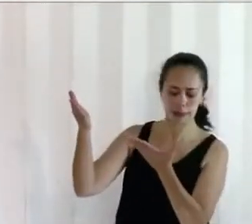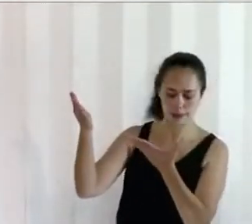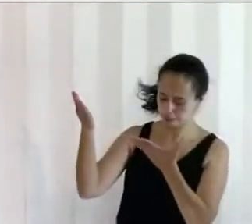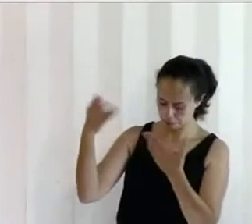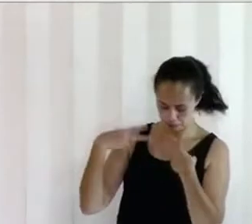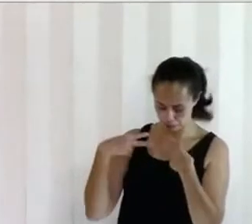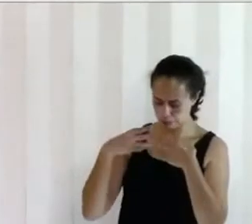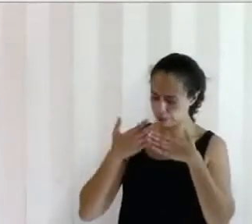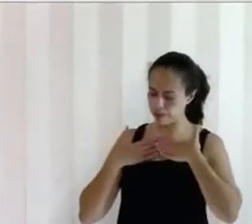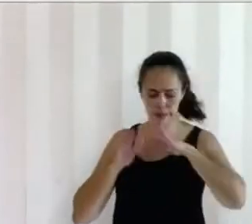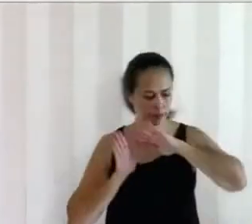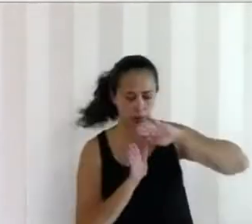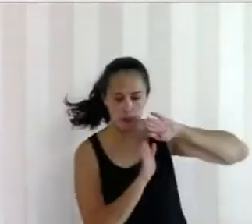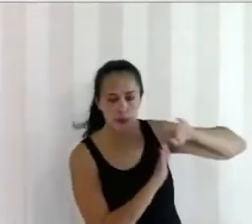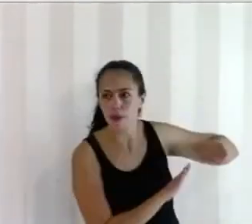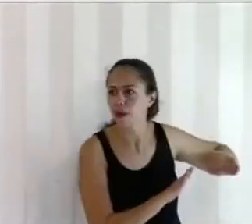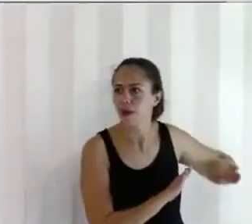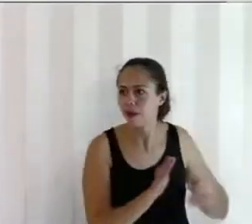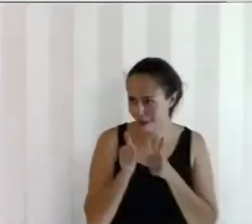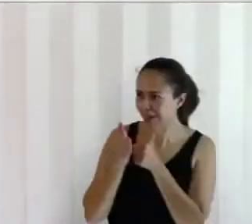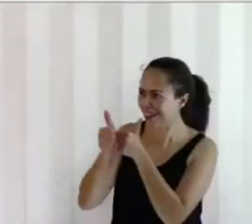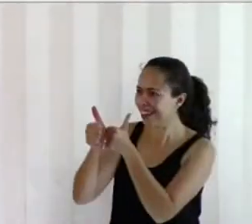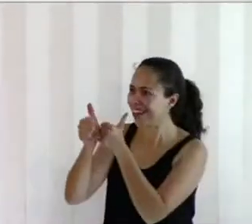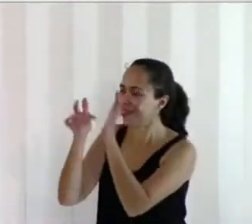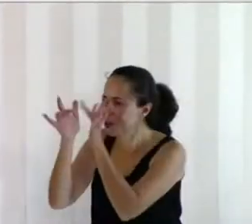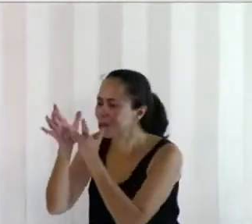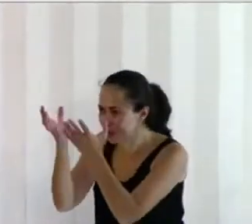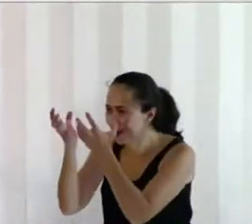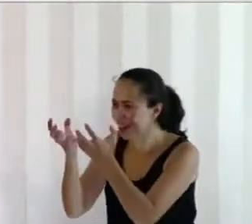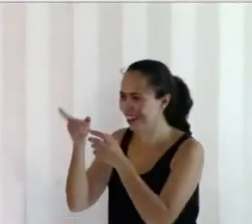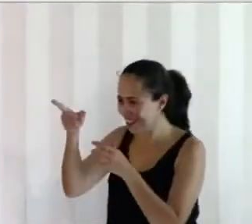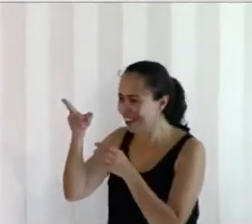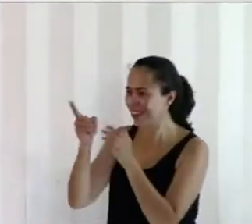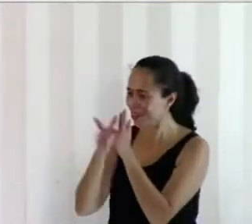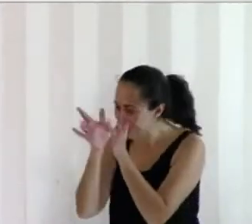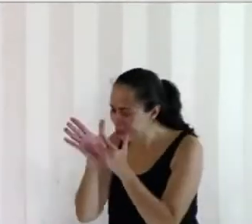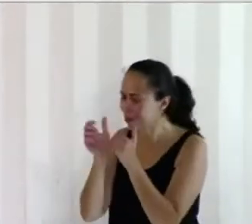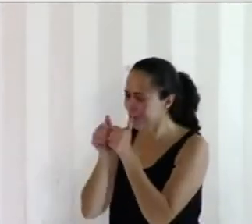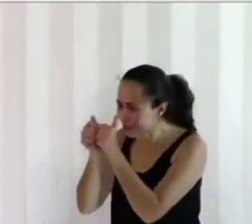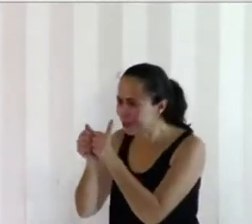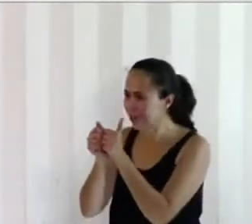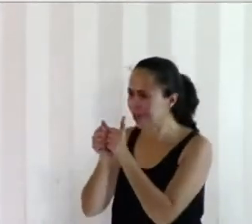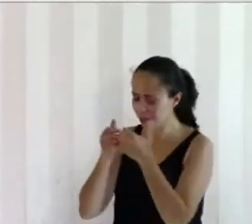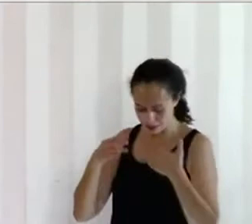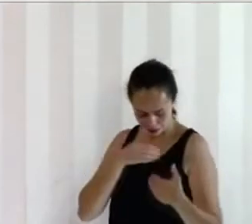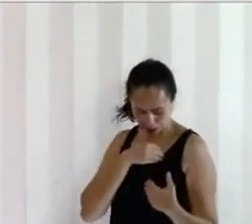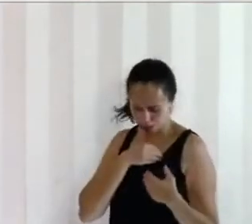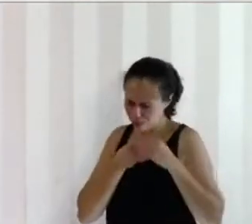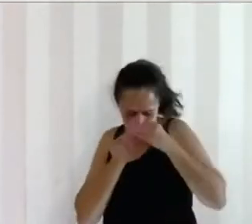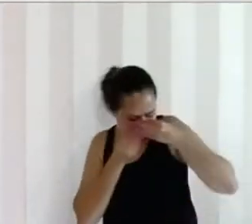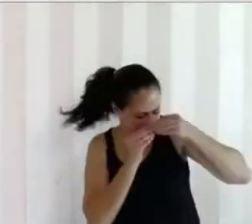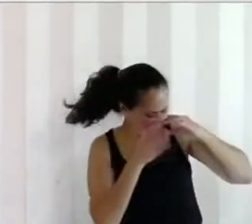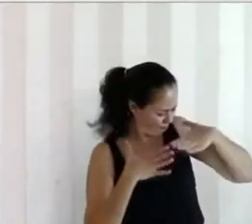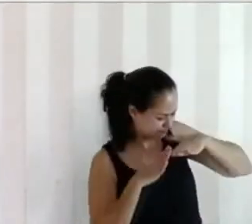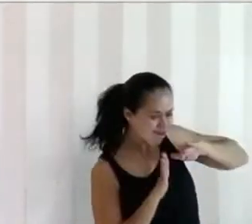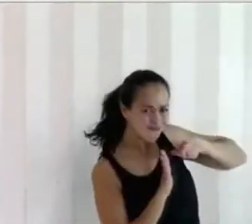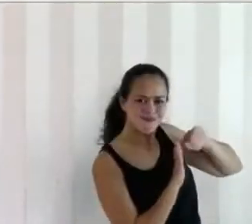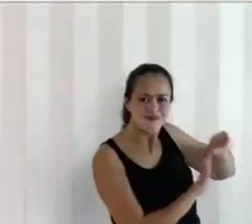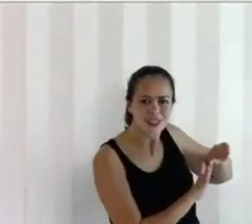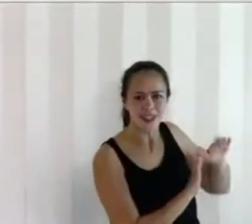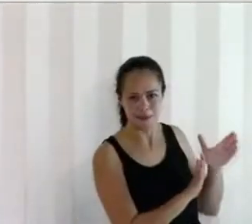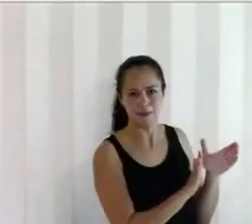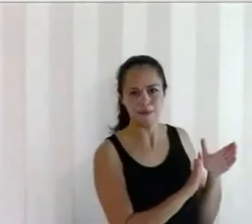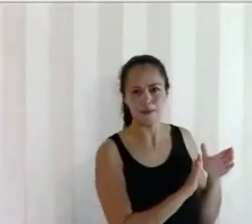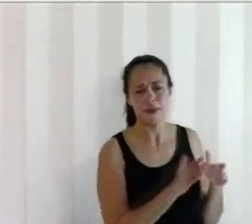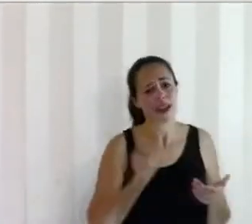a si mesmo, tome a sua cruz e me siga. Então, a misericórdia de Deus deve nos levar a